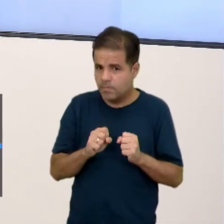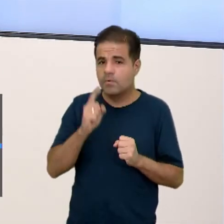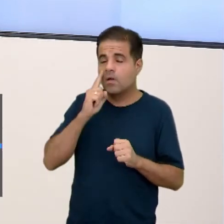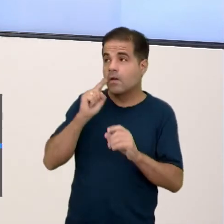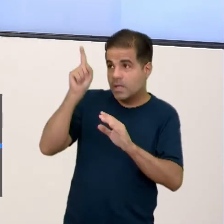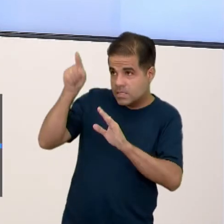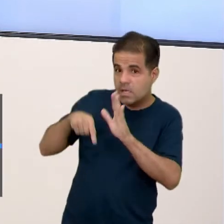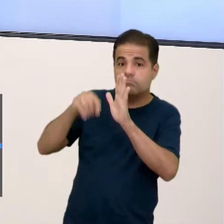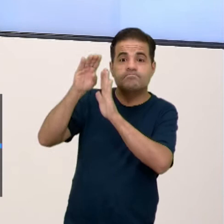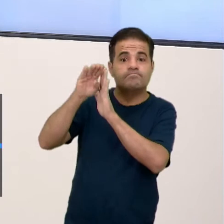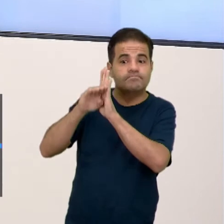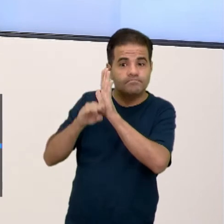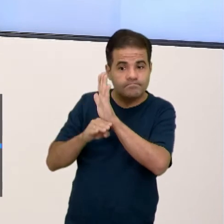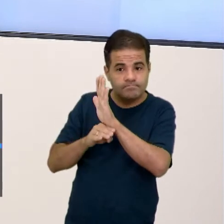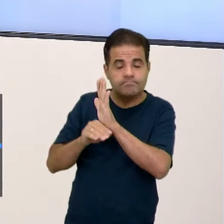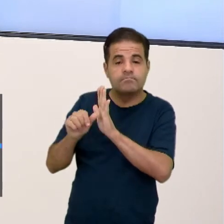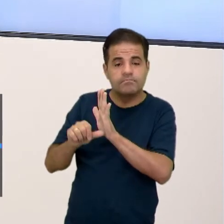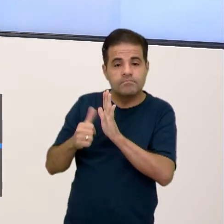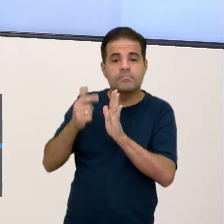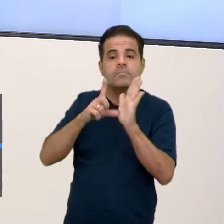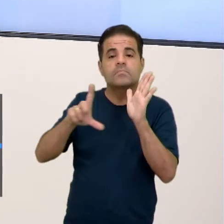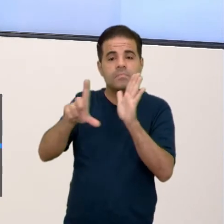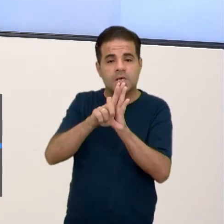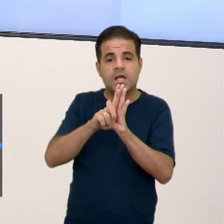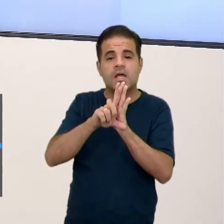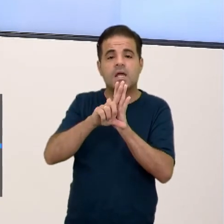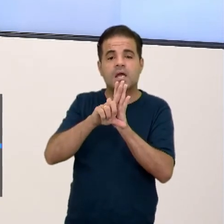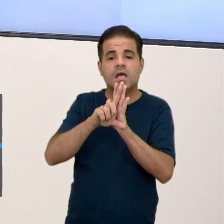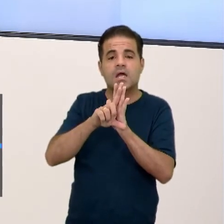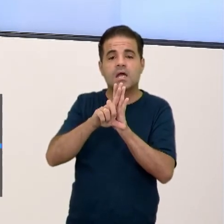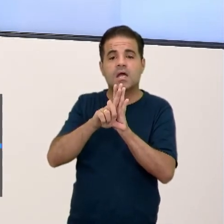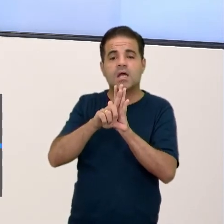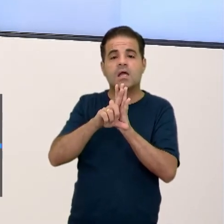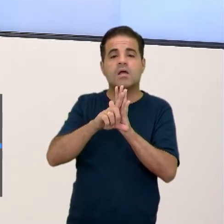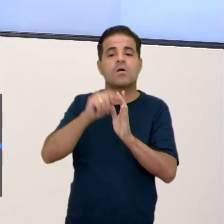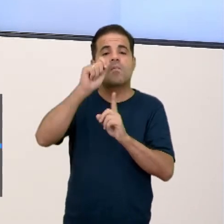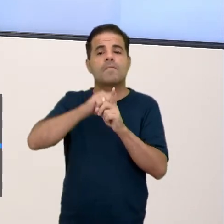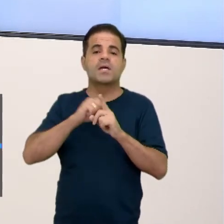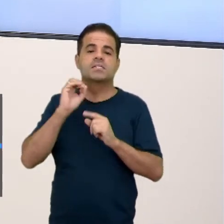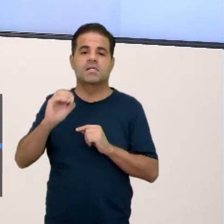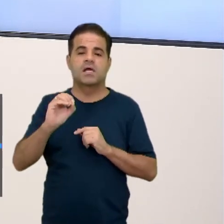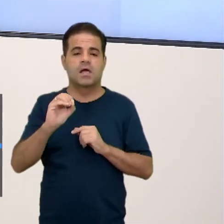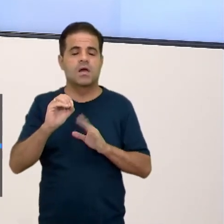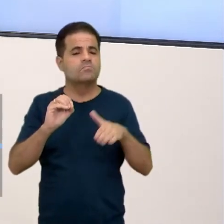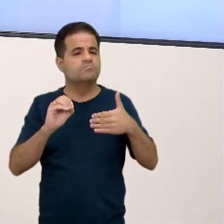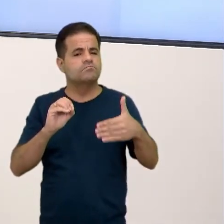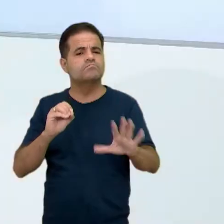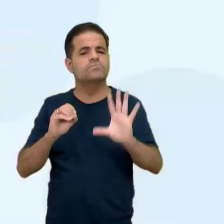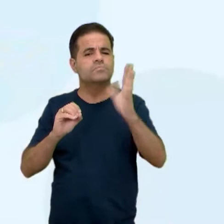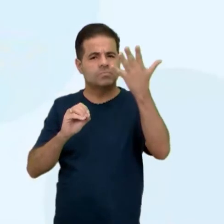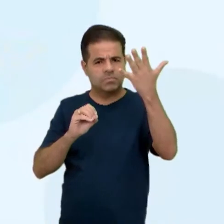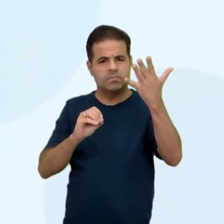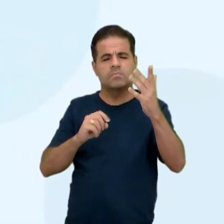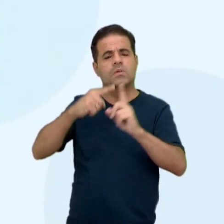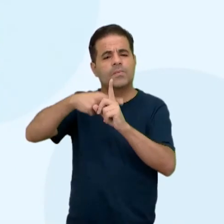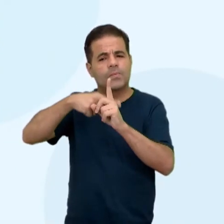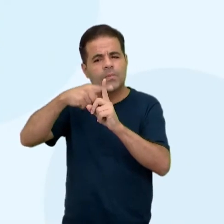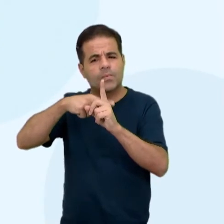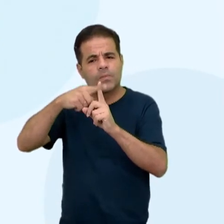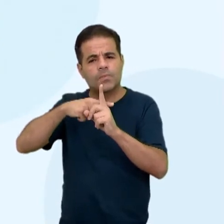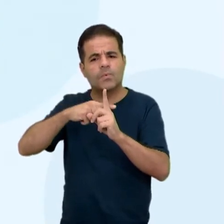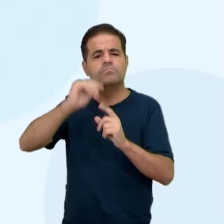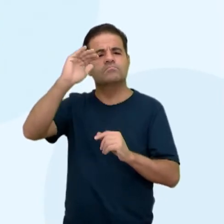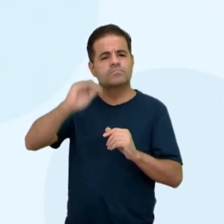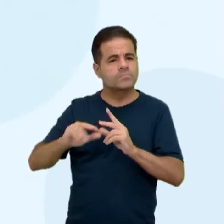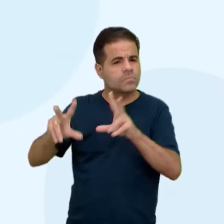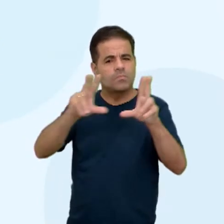a primeira lei da termodinâmica que a gente vai chamar de lei zero, tá? E isso acontece até as temperaturas ficarem iguais,